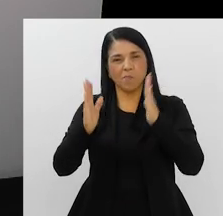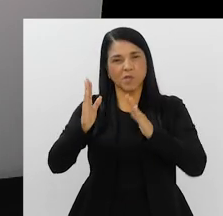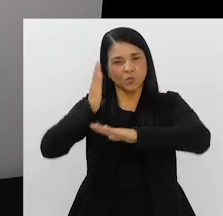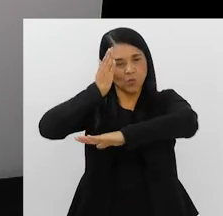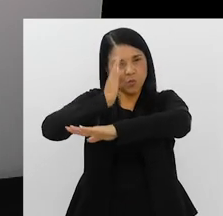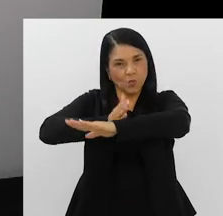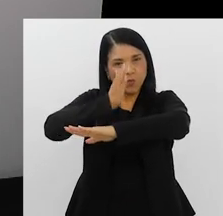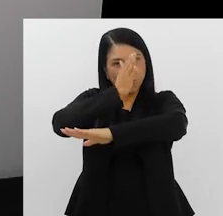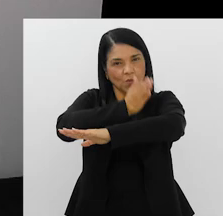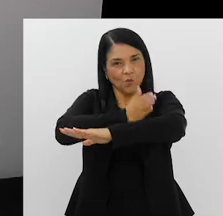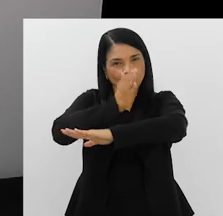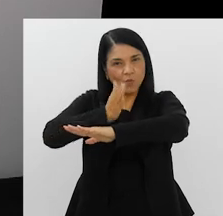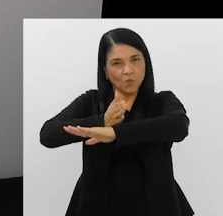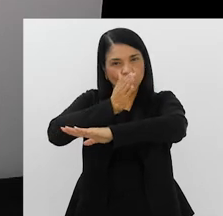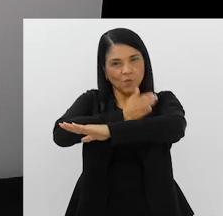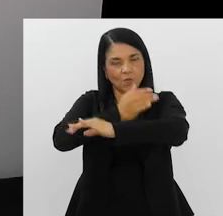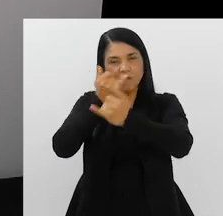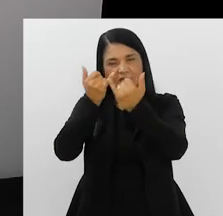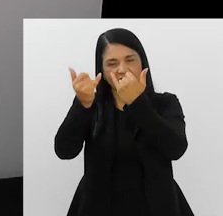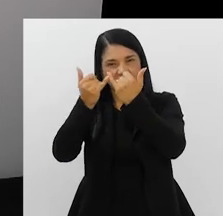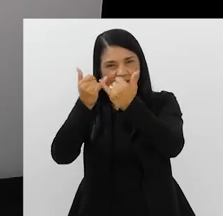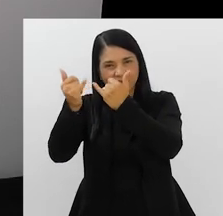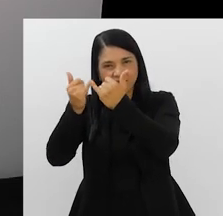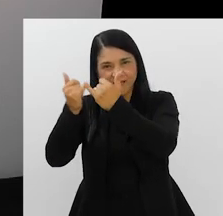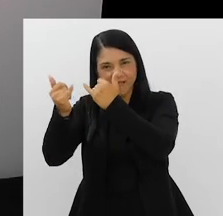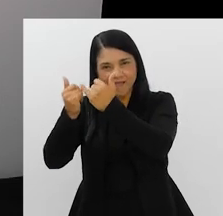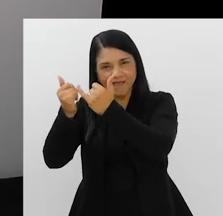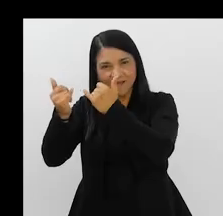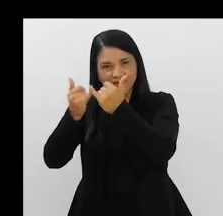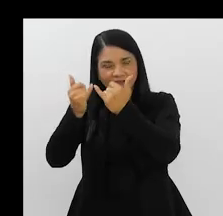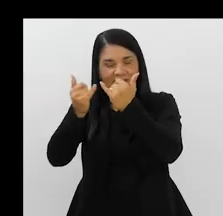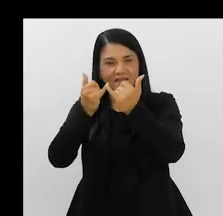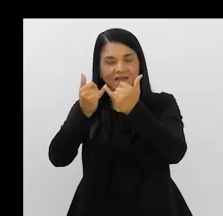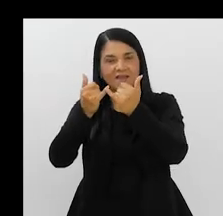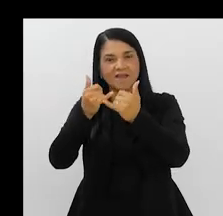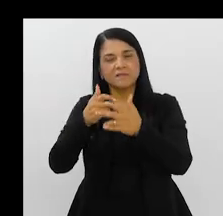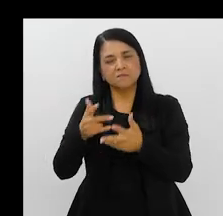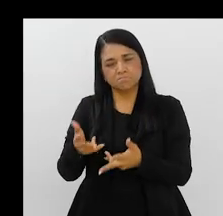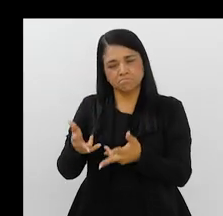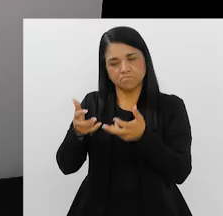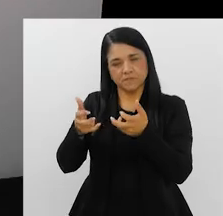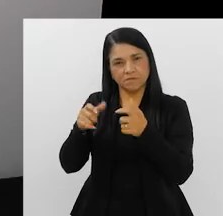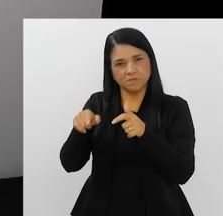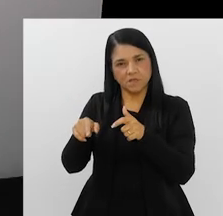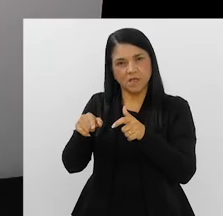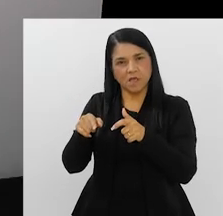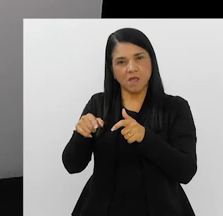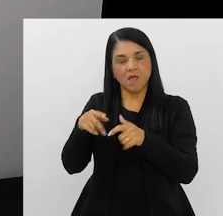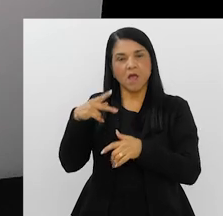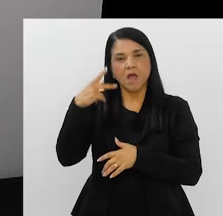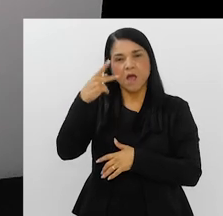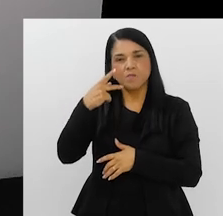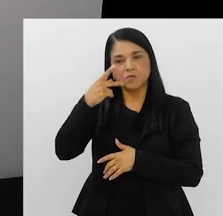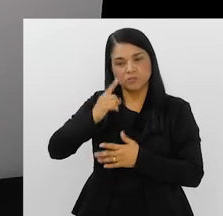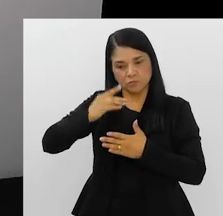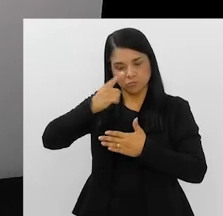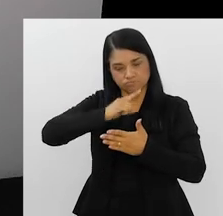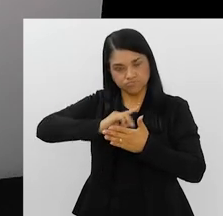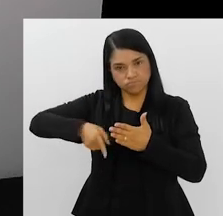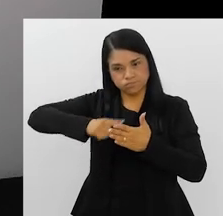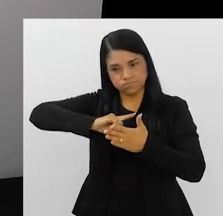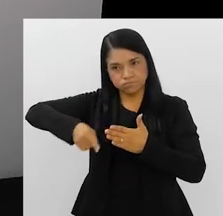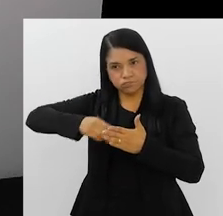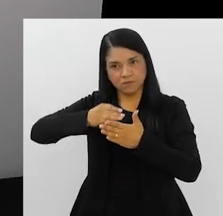vivendo um período histórico semelhante ao medievo, sabe? É, porque fica reprimido, o cancelamento, né? Se você olhar a política